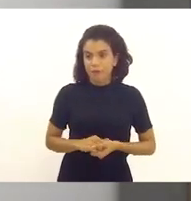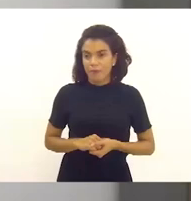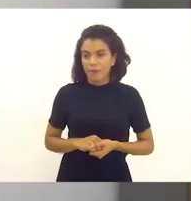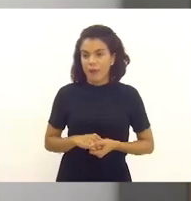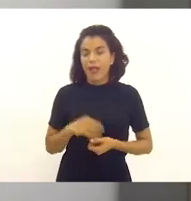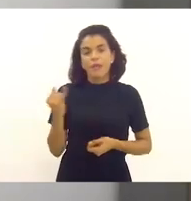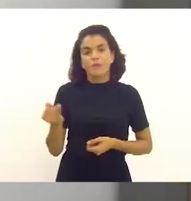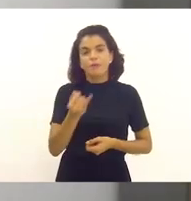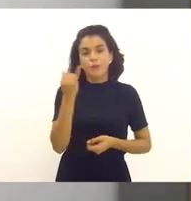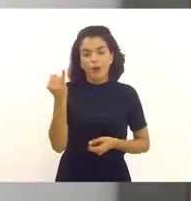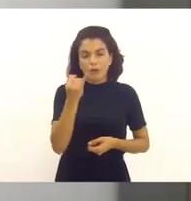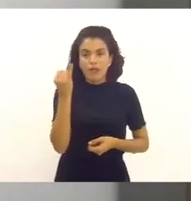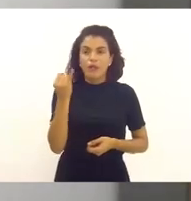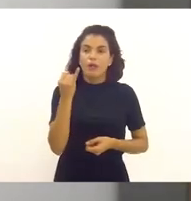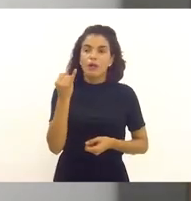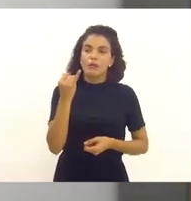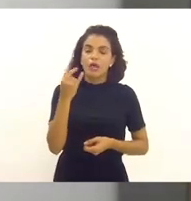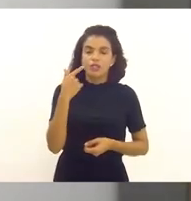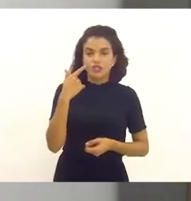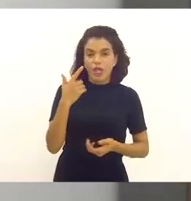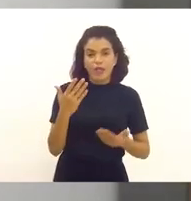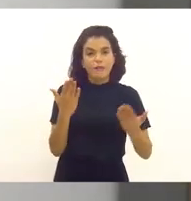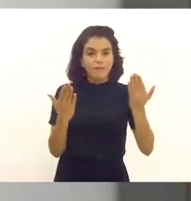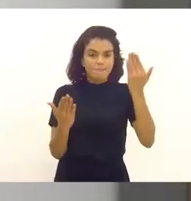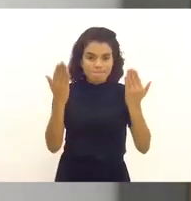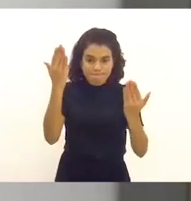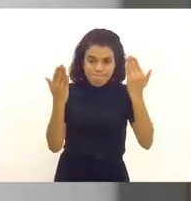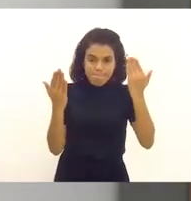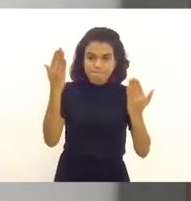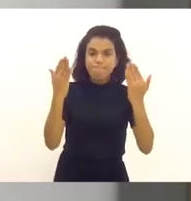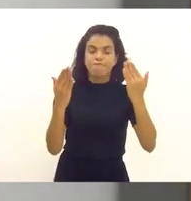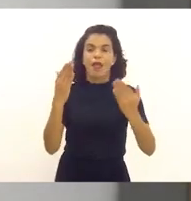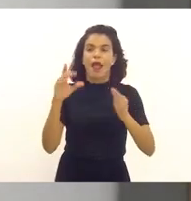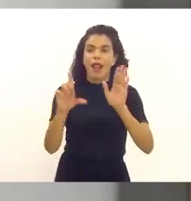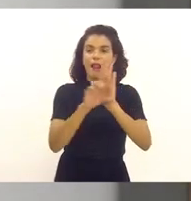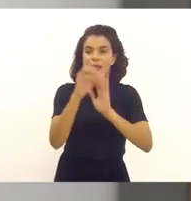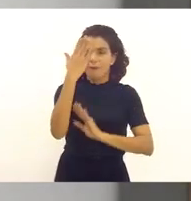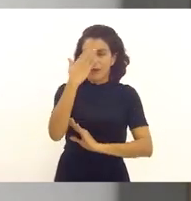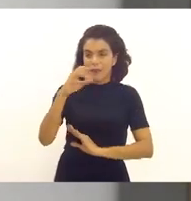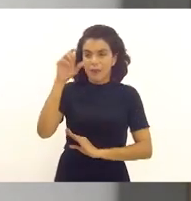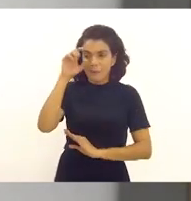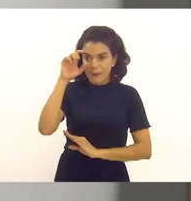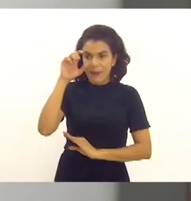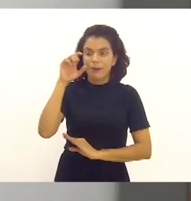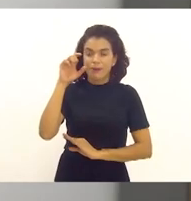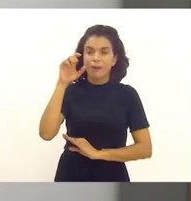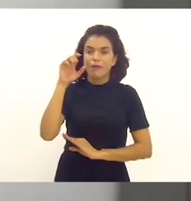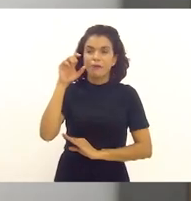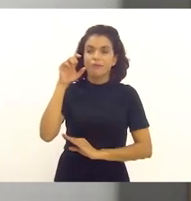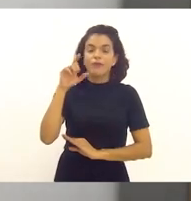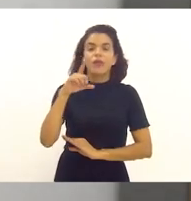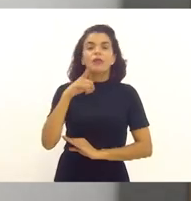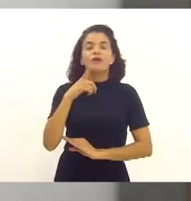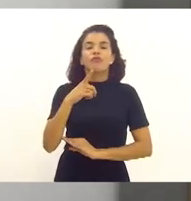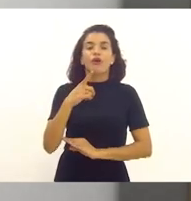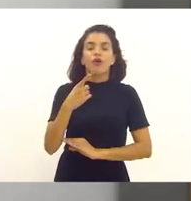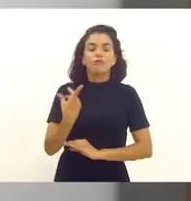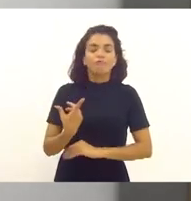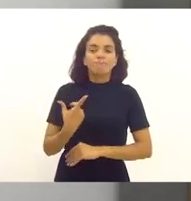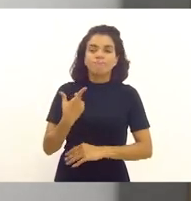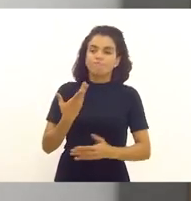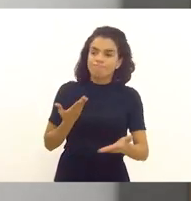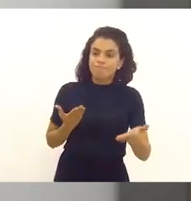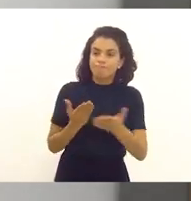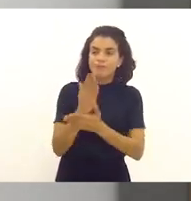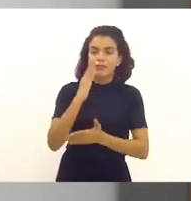muito importante a gente estar fazendo esse balanço da Lei Maria da Penha né que é uma lei aí é que foi colocada no momento